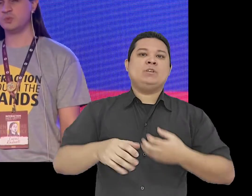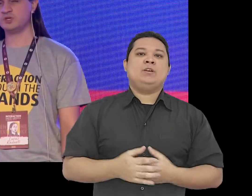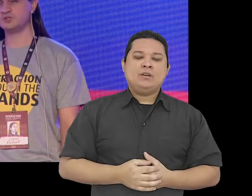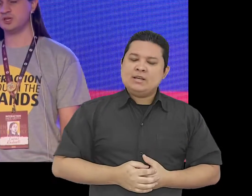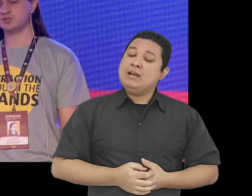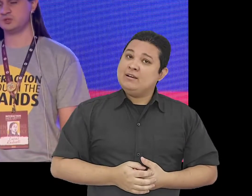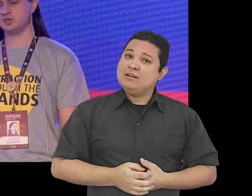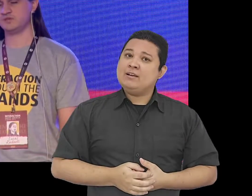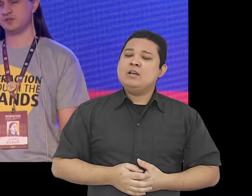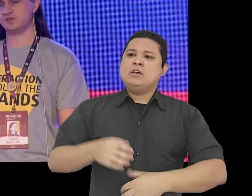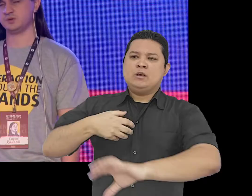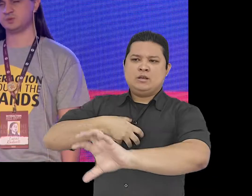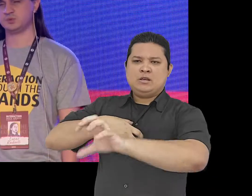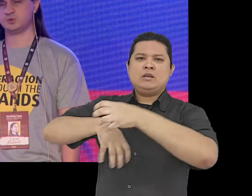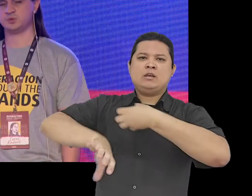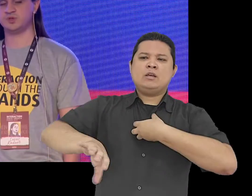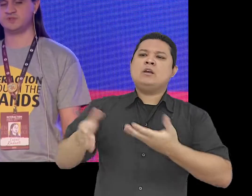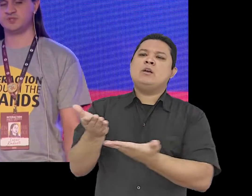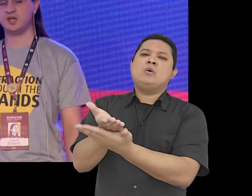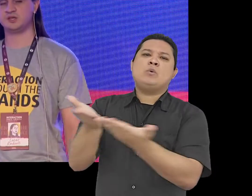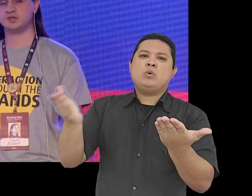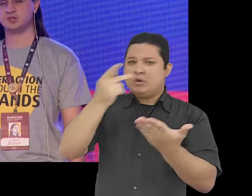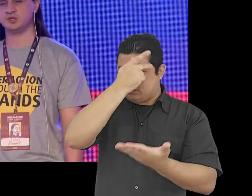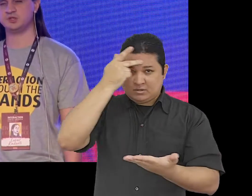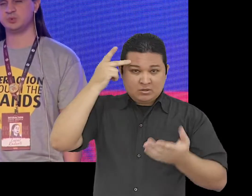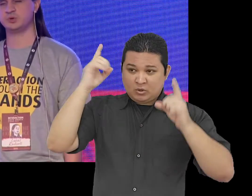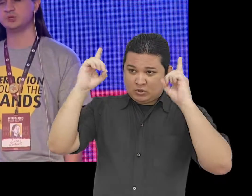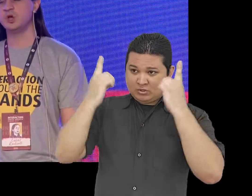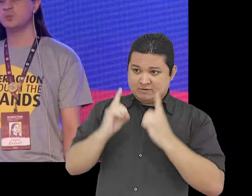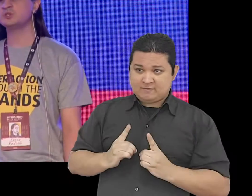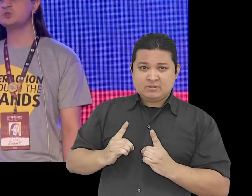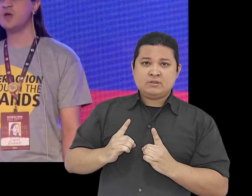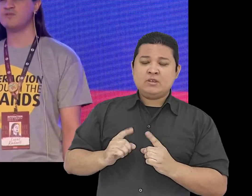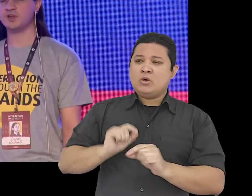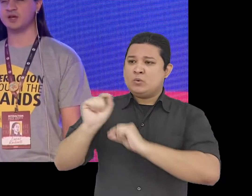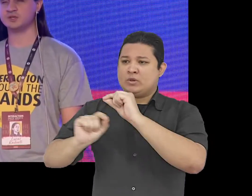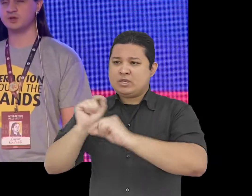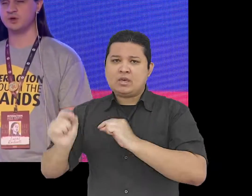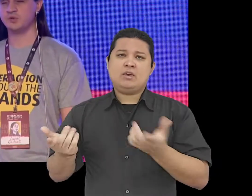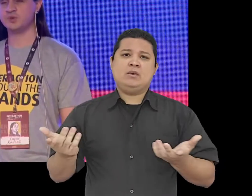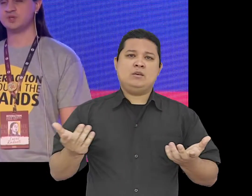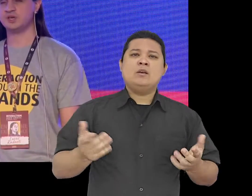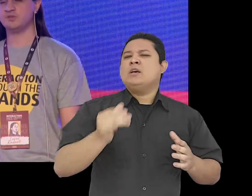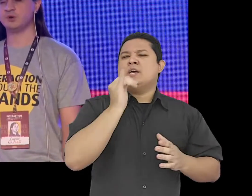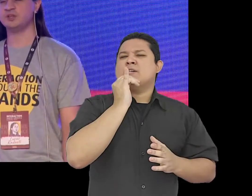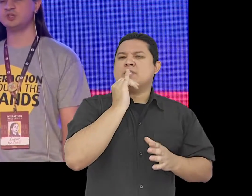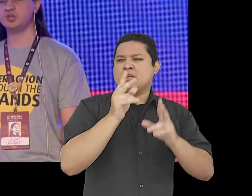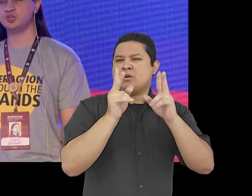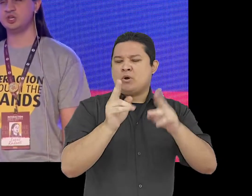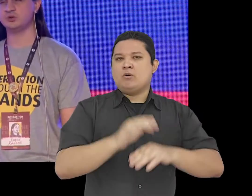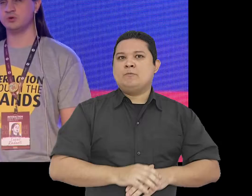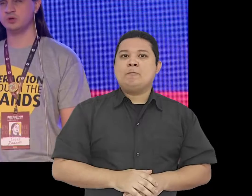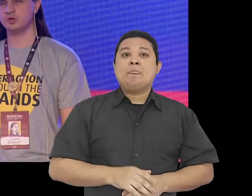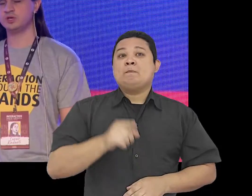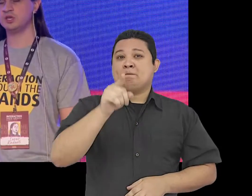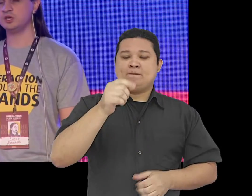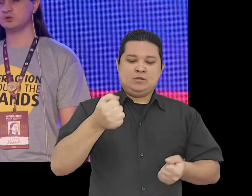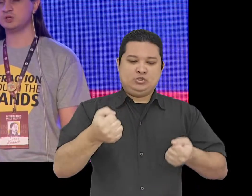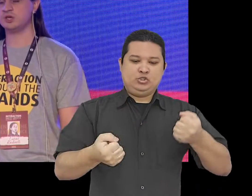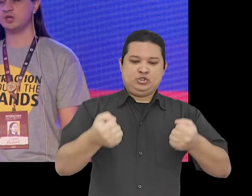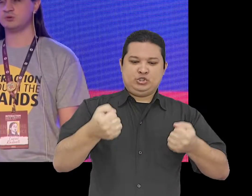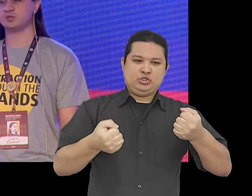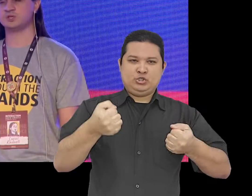pessoas. Normalmente a gente fala que são as pessoas com deficiência, esse tipo de coisa, mas isso não é verdade. Vamos pensar que alguém está dirigindo